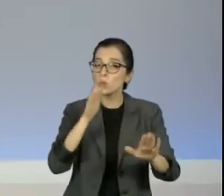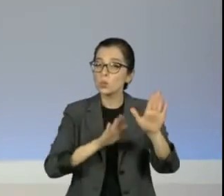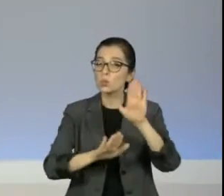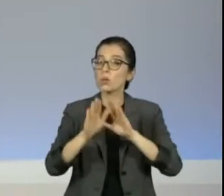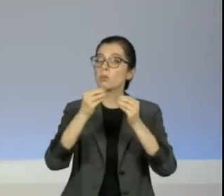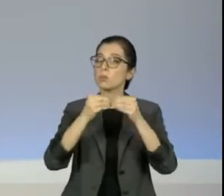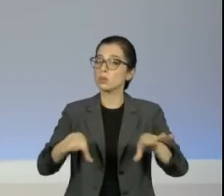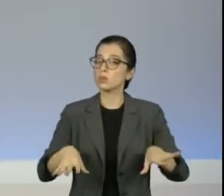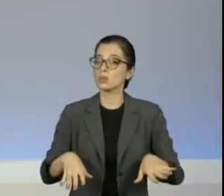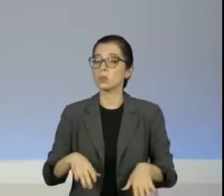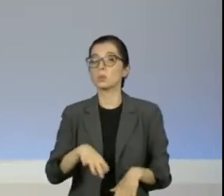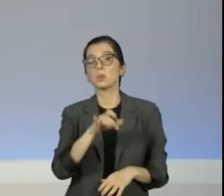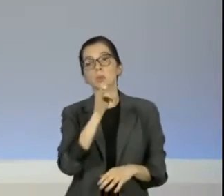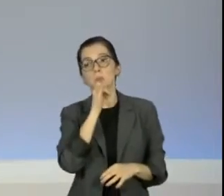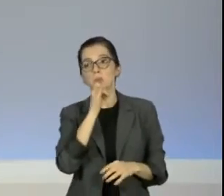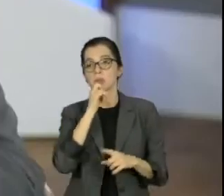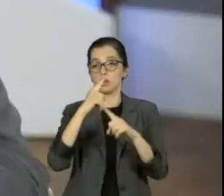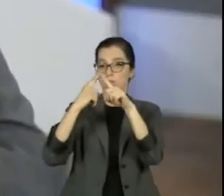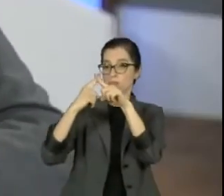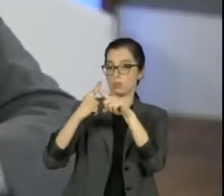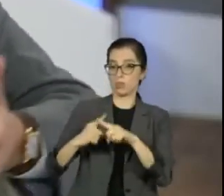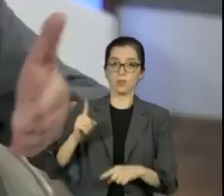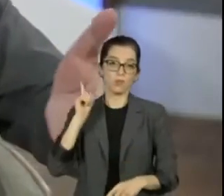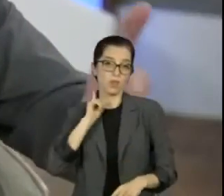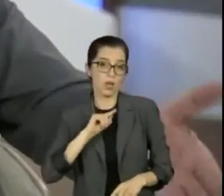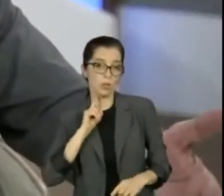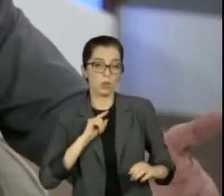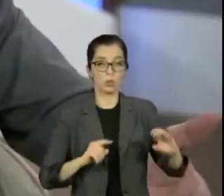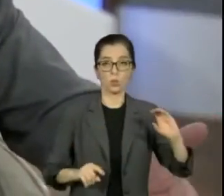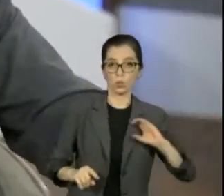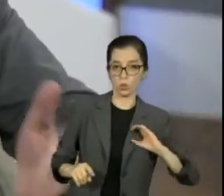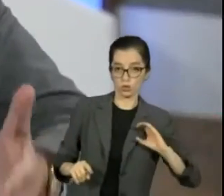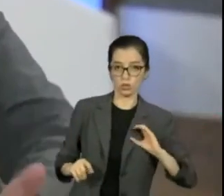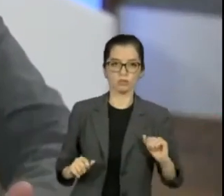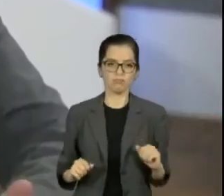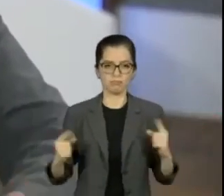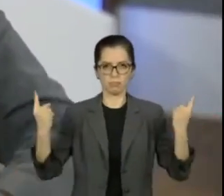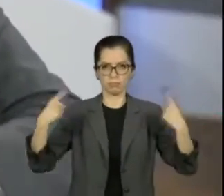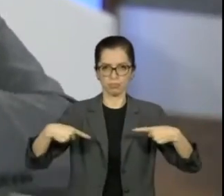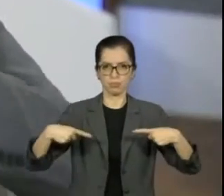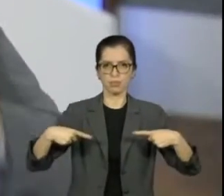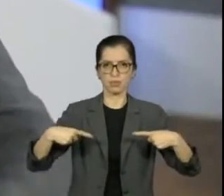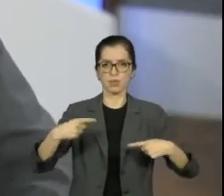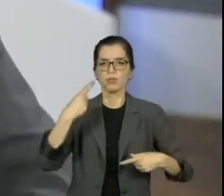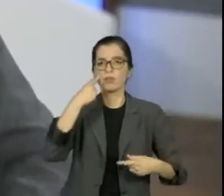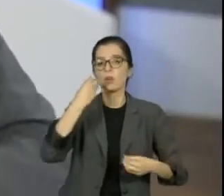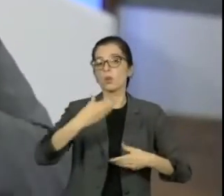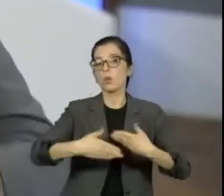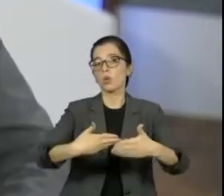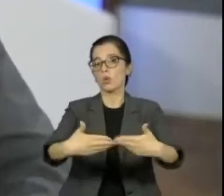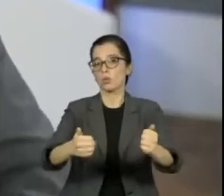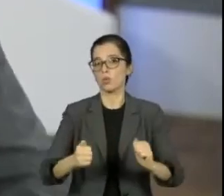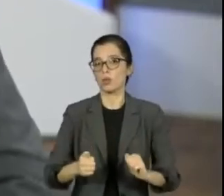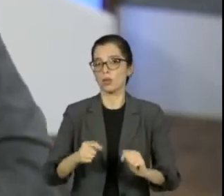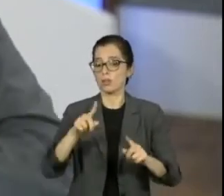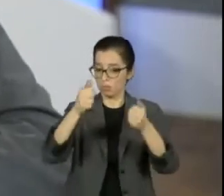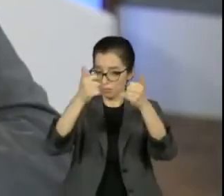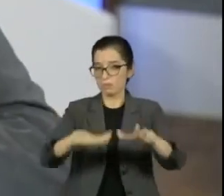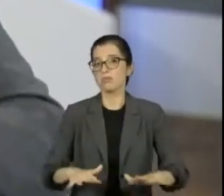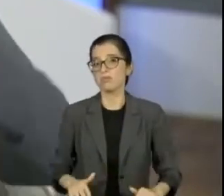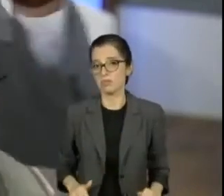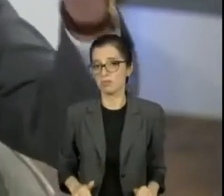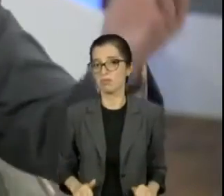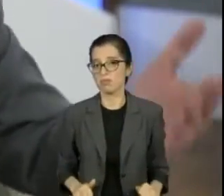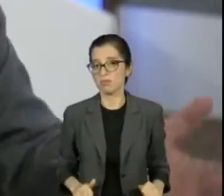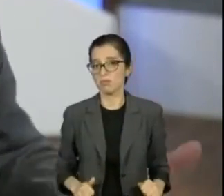campeonato de Flamengo e Corinthians e vê o que vai valer daqui um pouco. Isso eu cansei de falar, cansei de avisar, foi uma